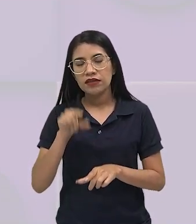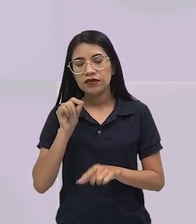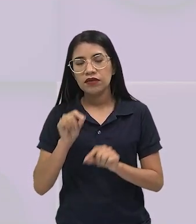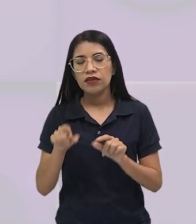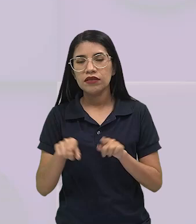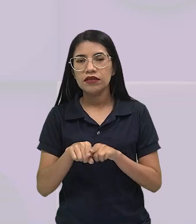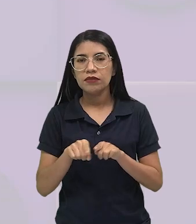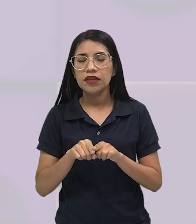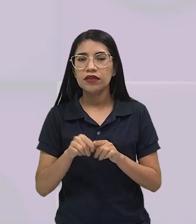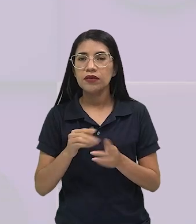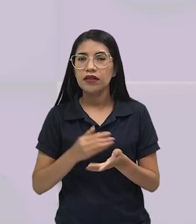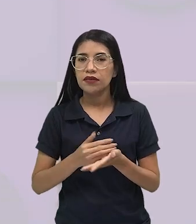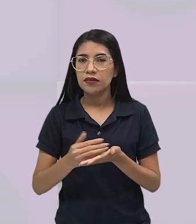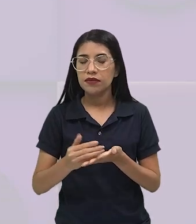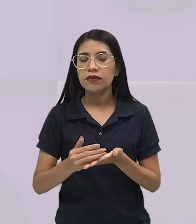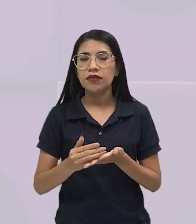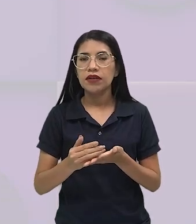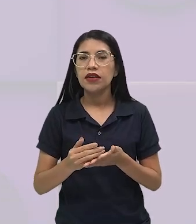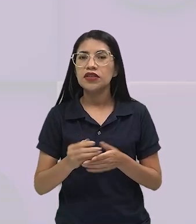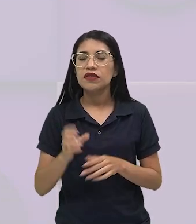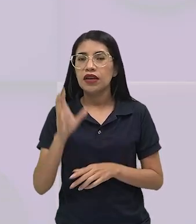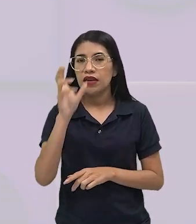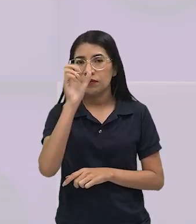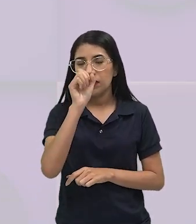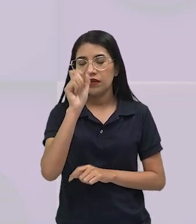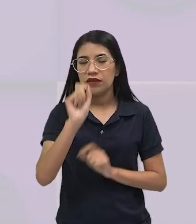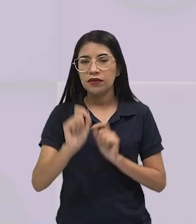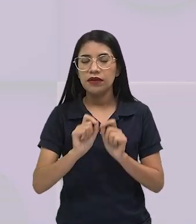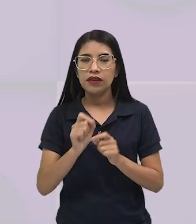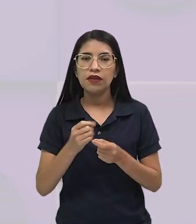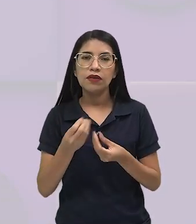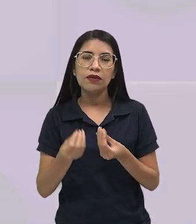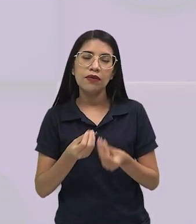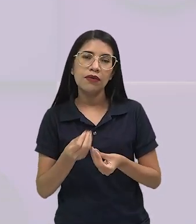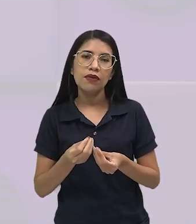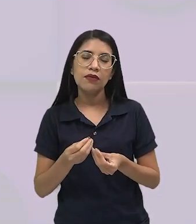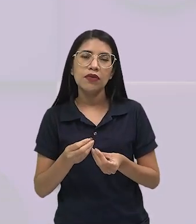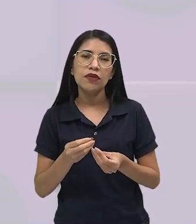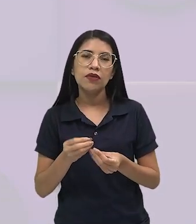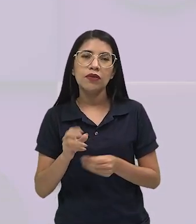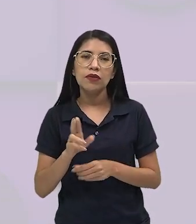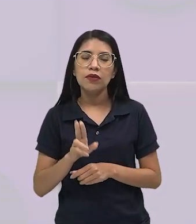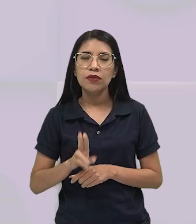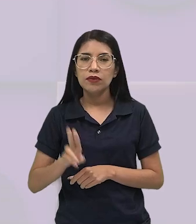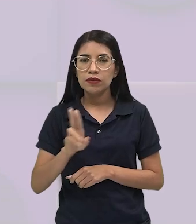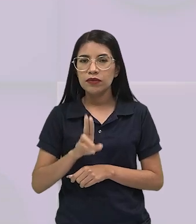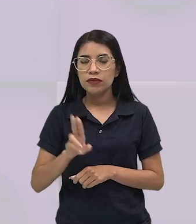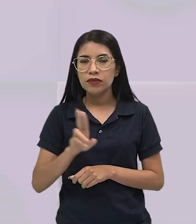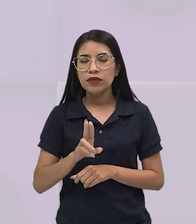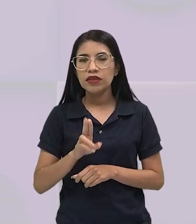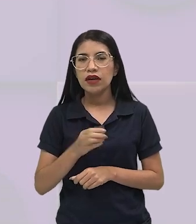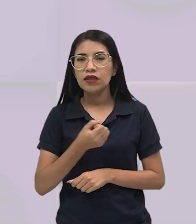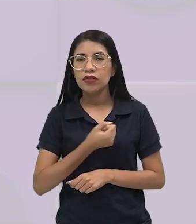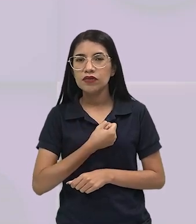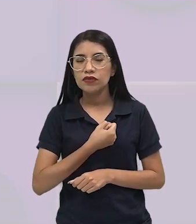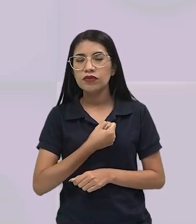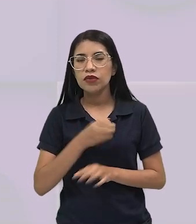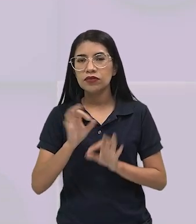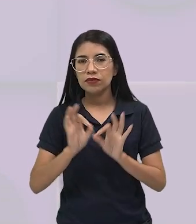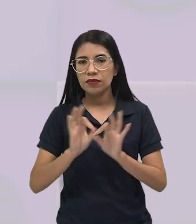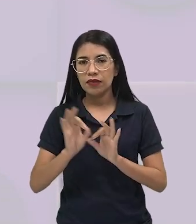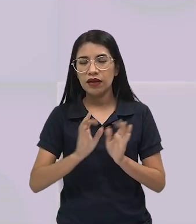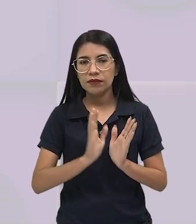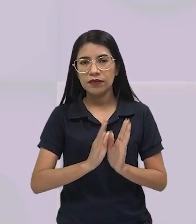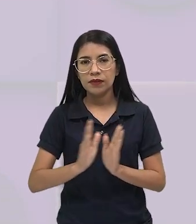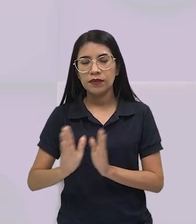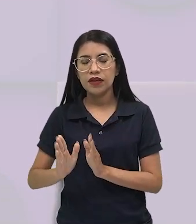nesse momento inicial, nós vamos aprender a como lidar com uma disposição de números